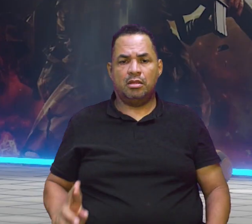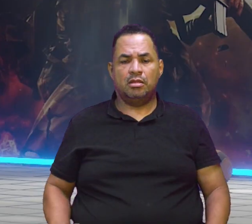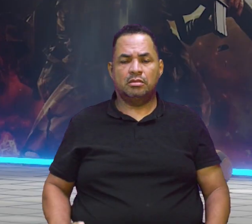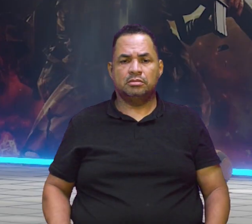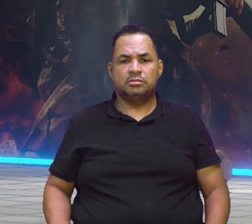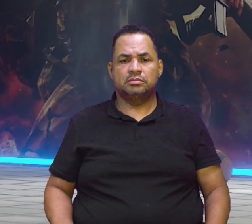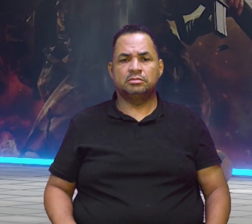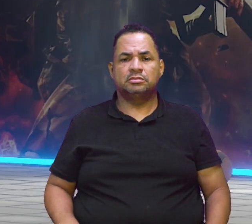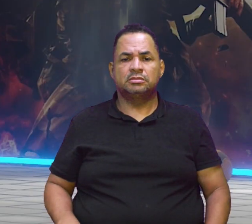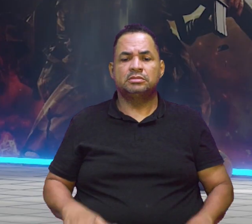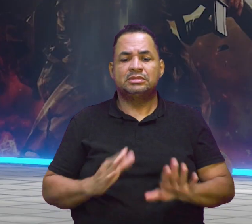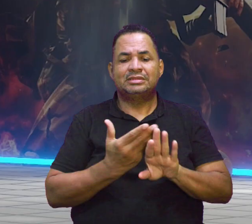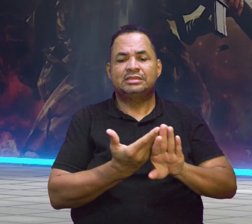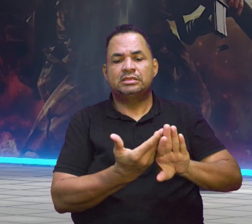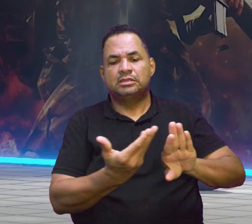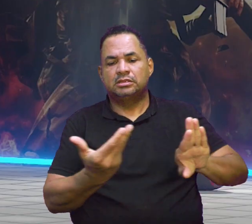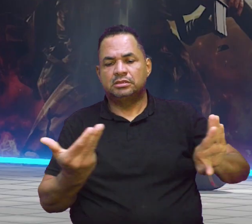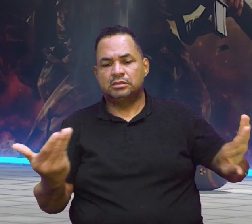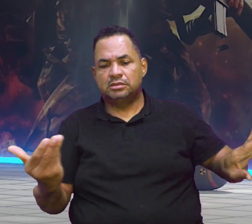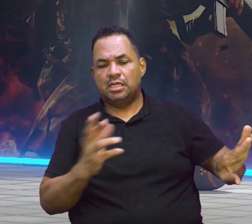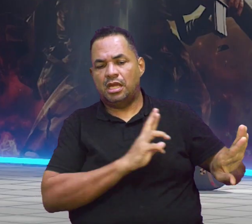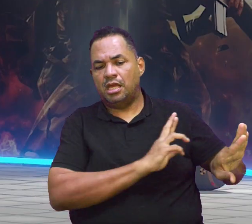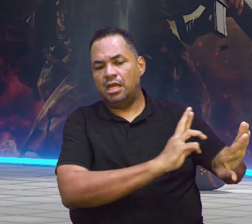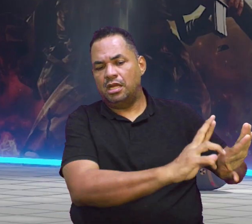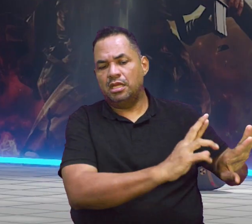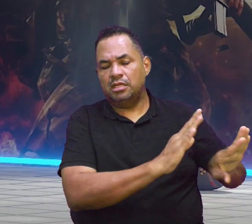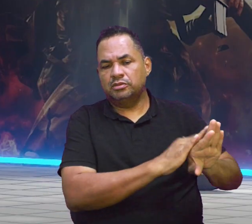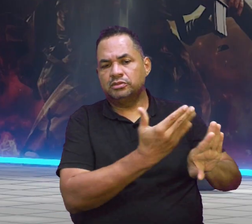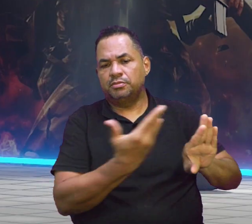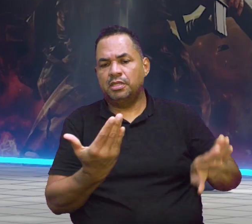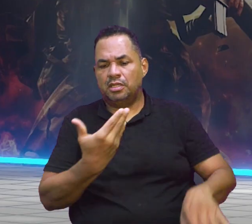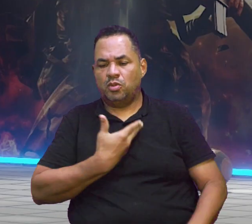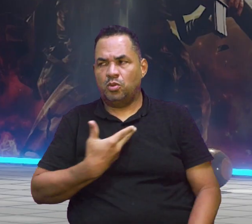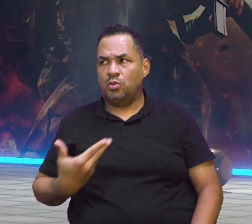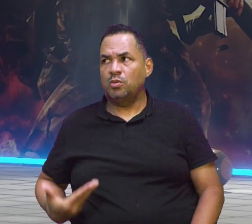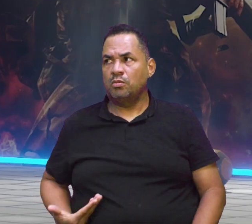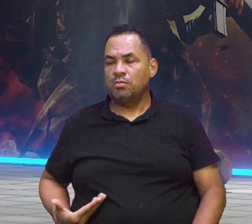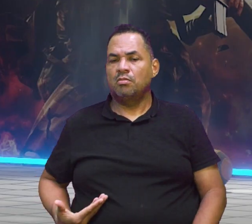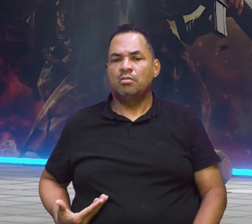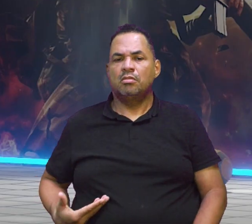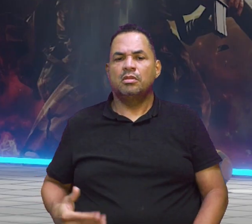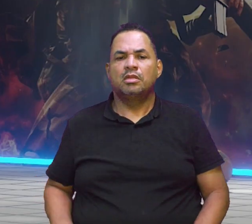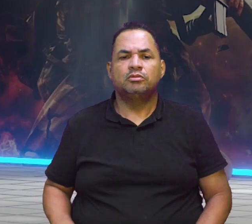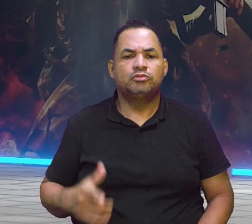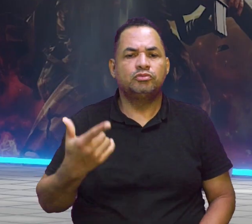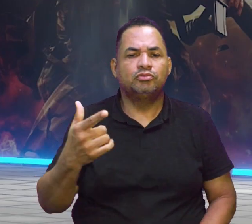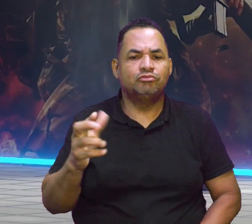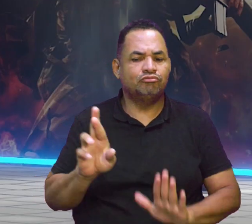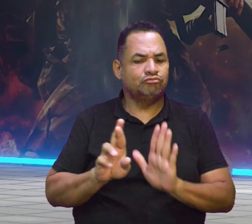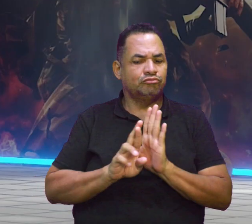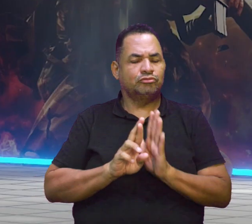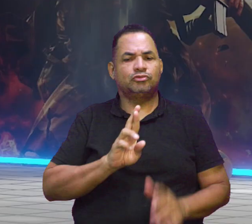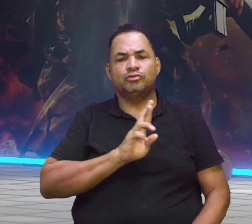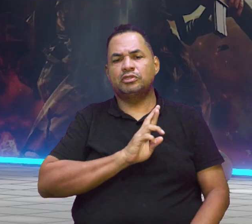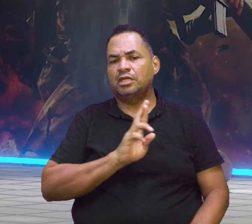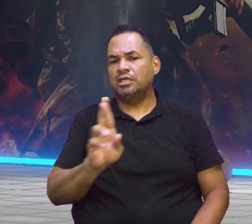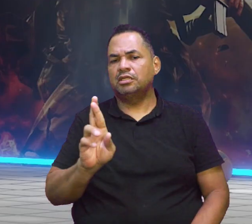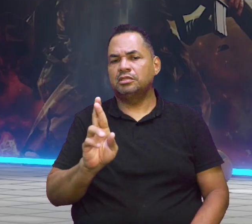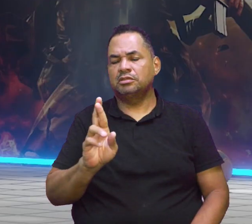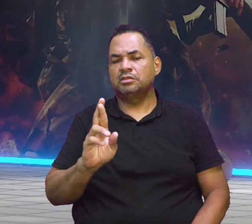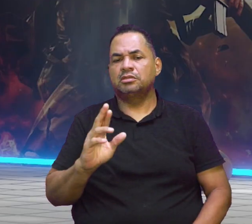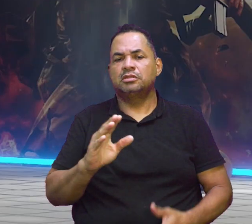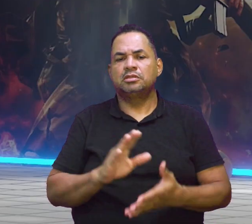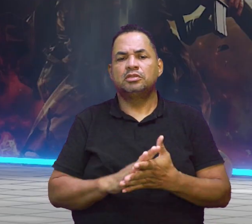separa religião do Estado. O Estado agora é laico, ou seja, a religião não pode mais